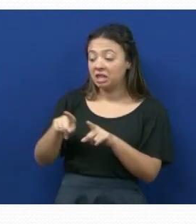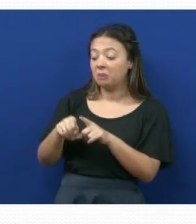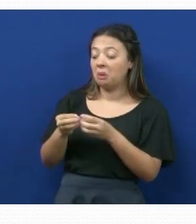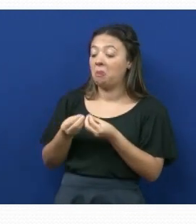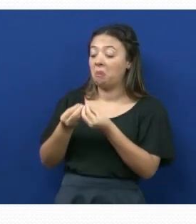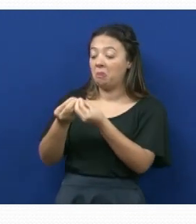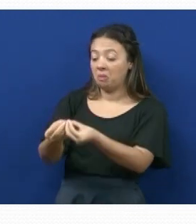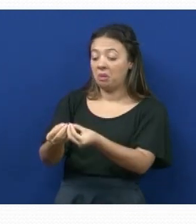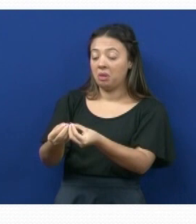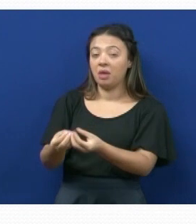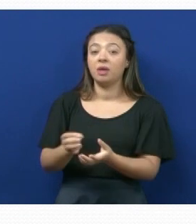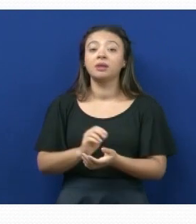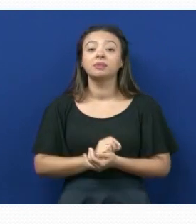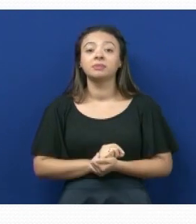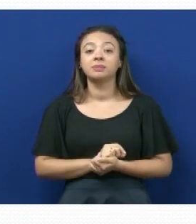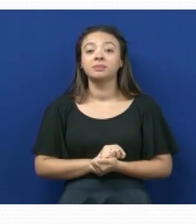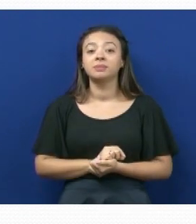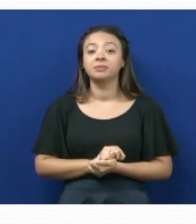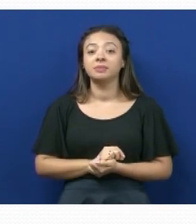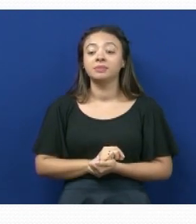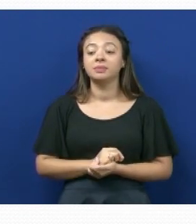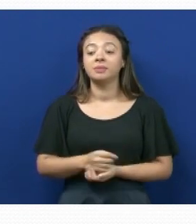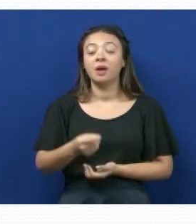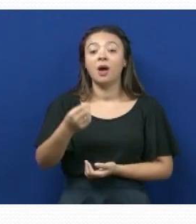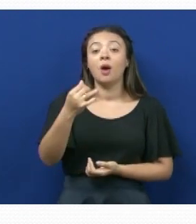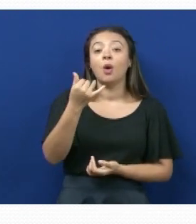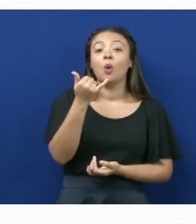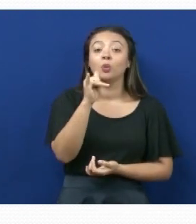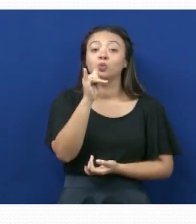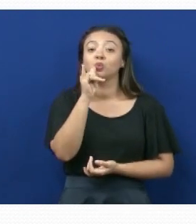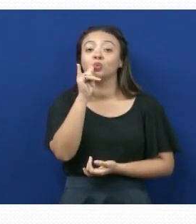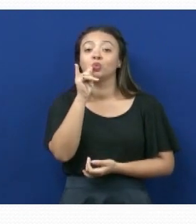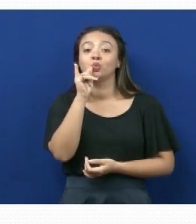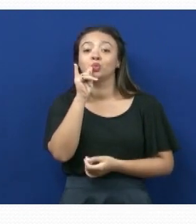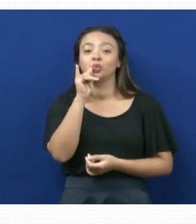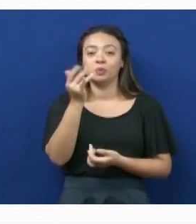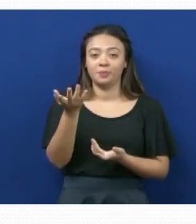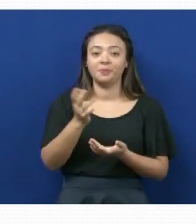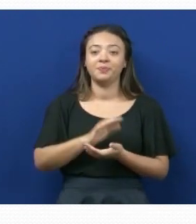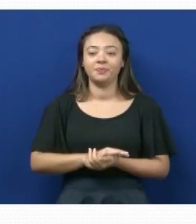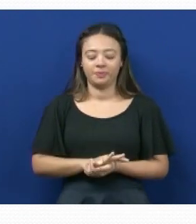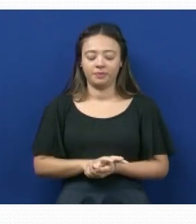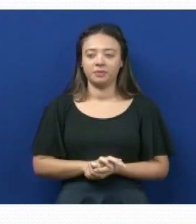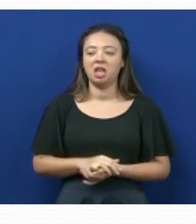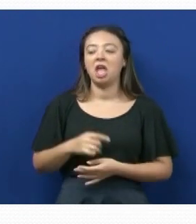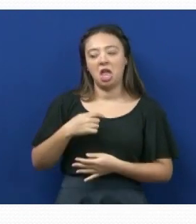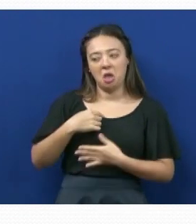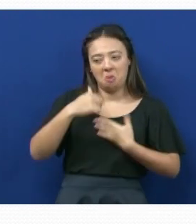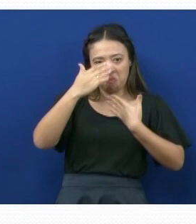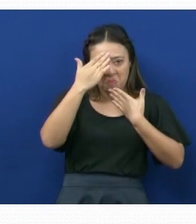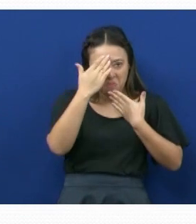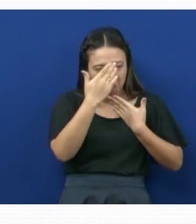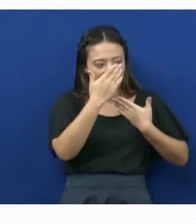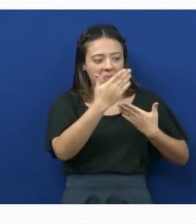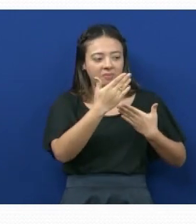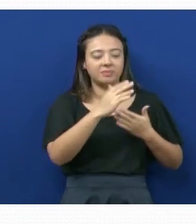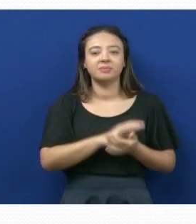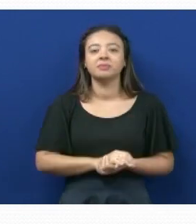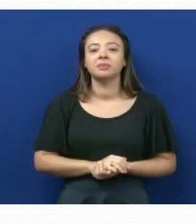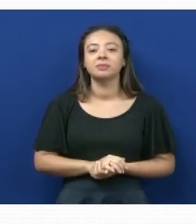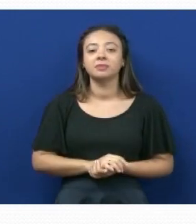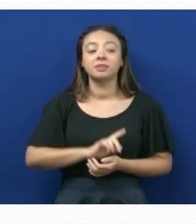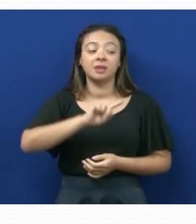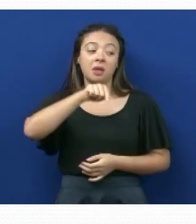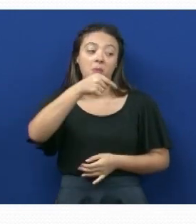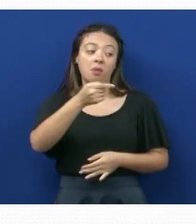Tradução: o saci, pai, acendeu o cigarro de palha dele. Gardecido, eu disse, e entrei para